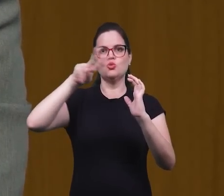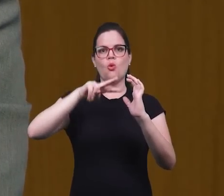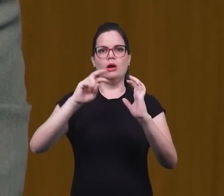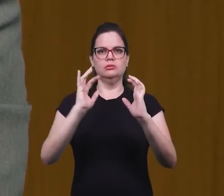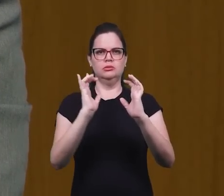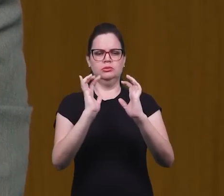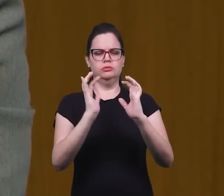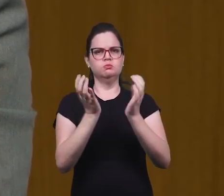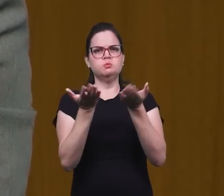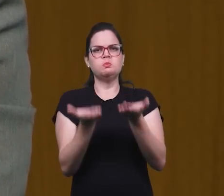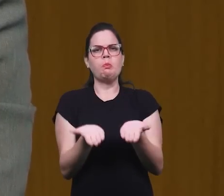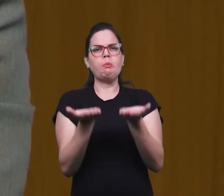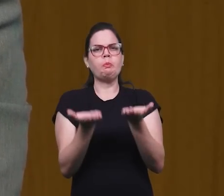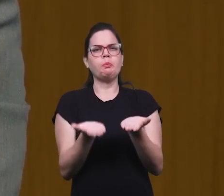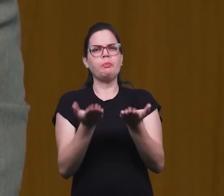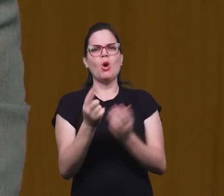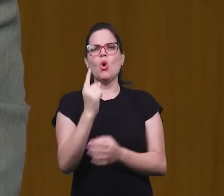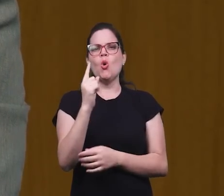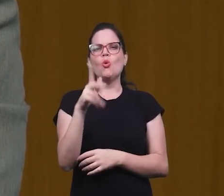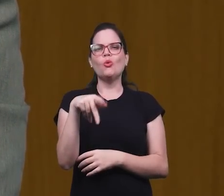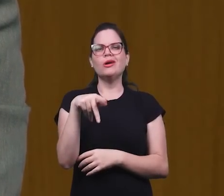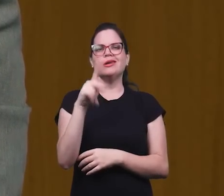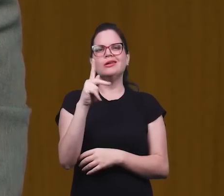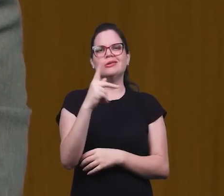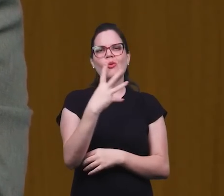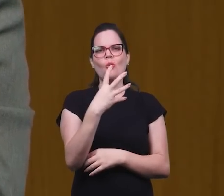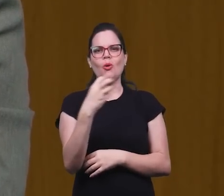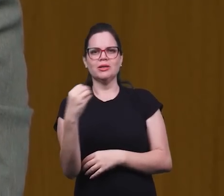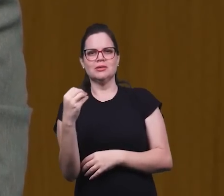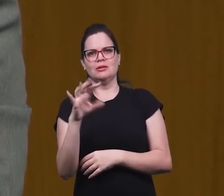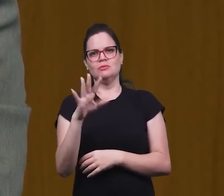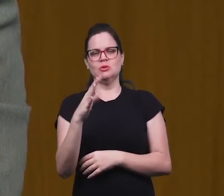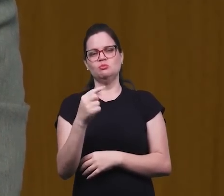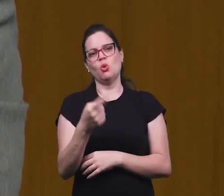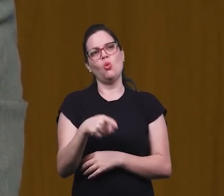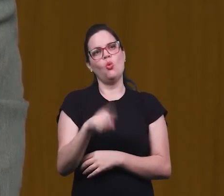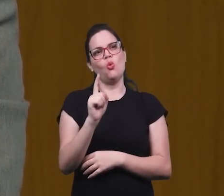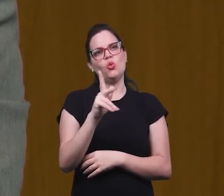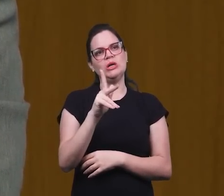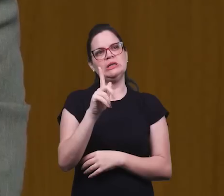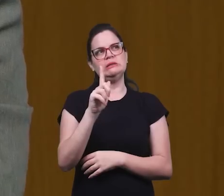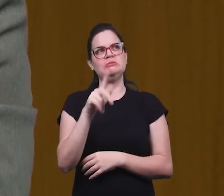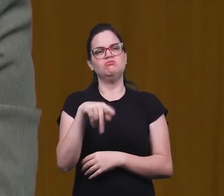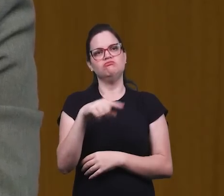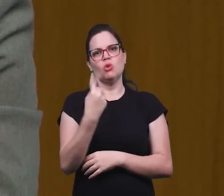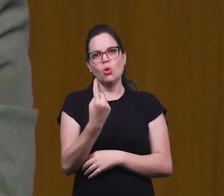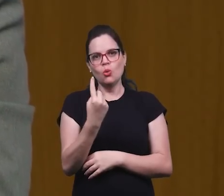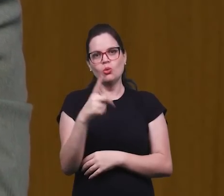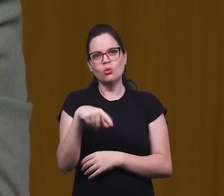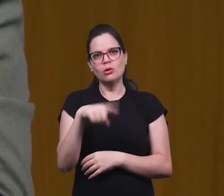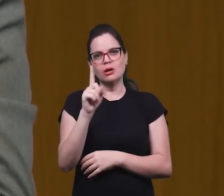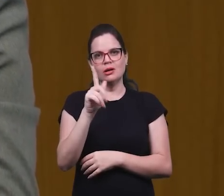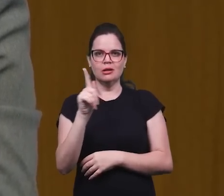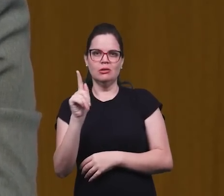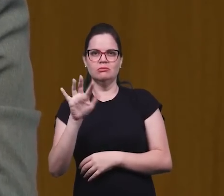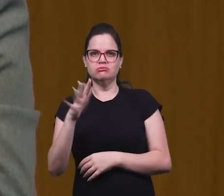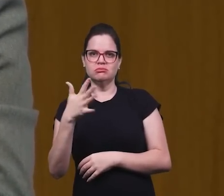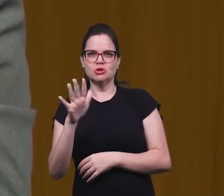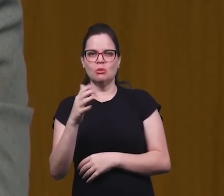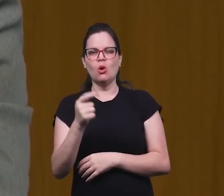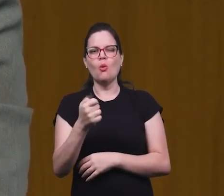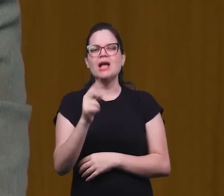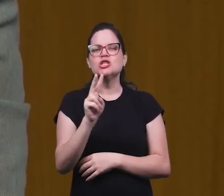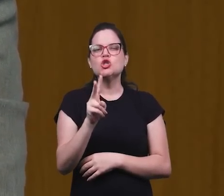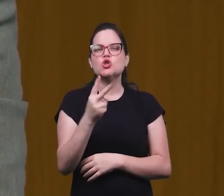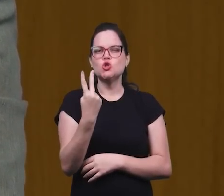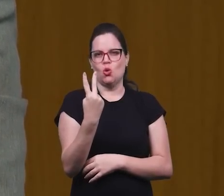órgão que pesa 1,4 kg, É uma coisa muito pequena, Hoje a gente tem os smartphones, os computadores são